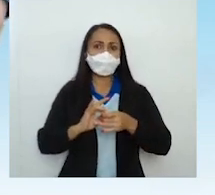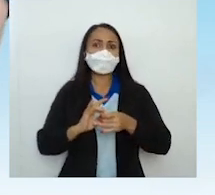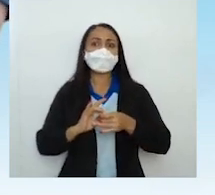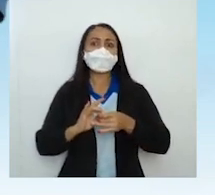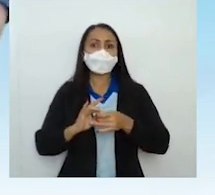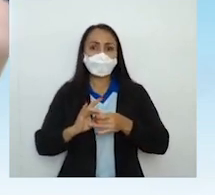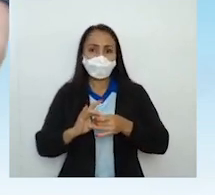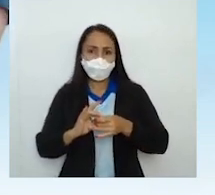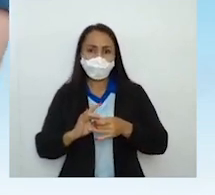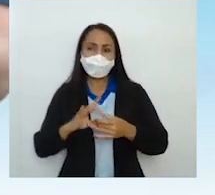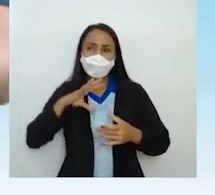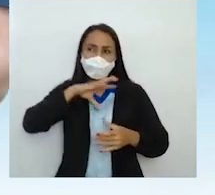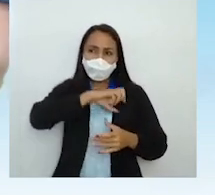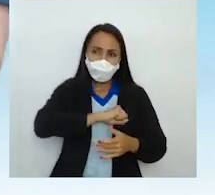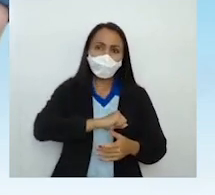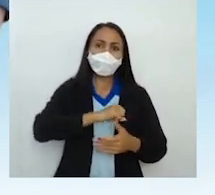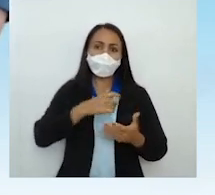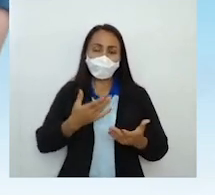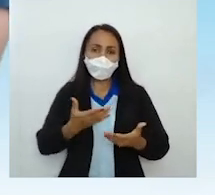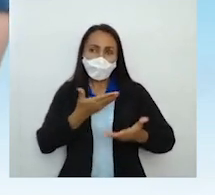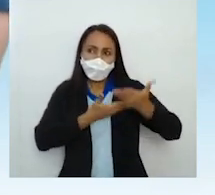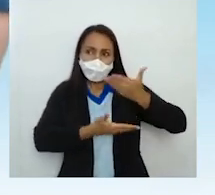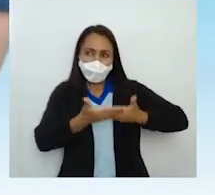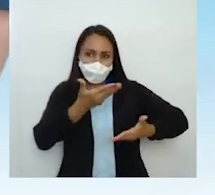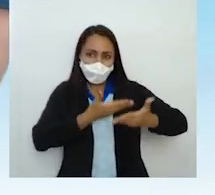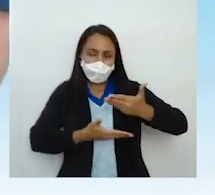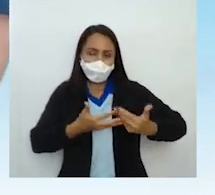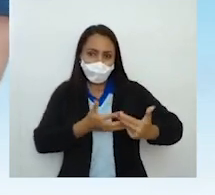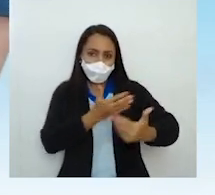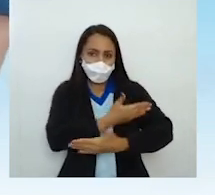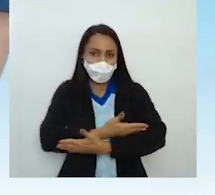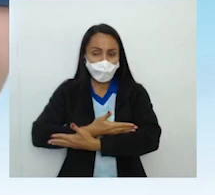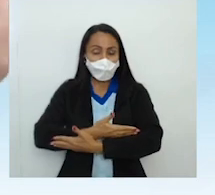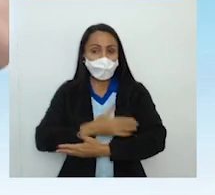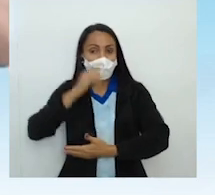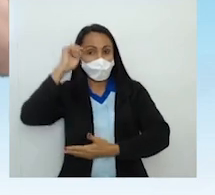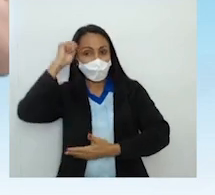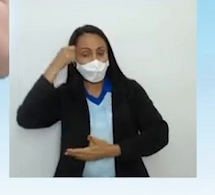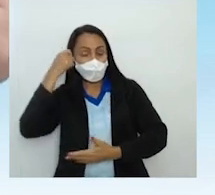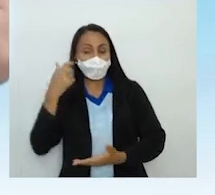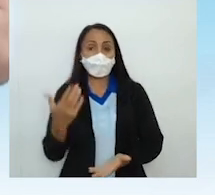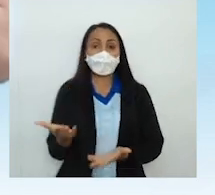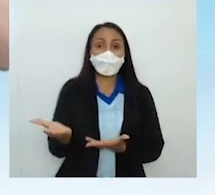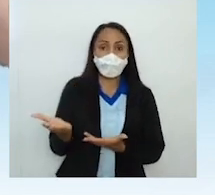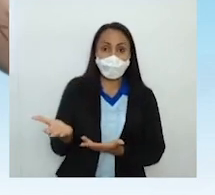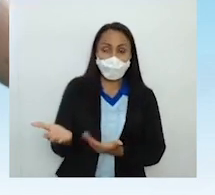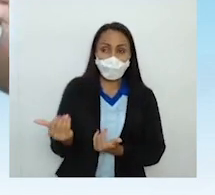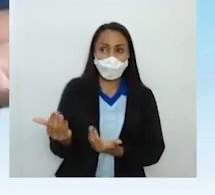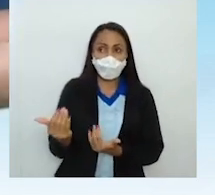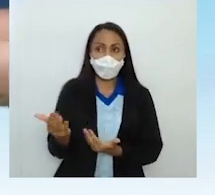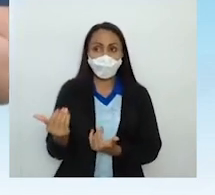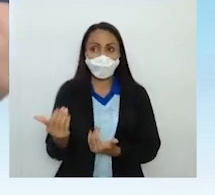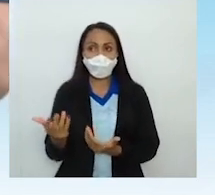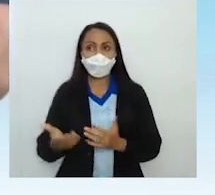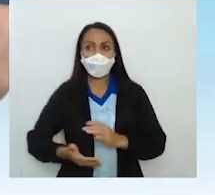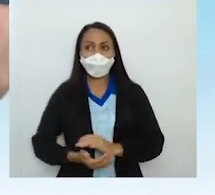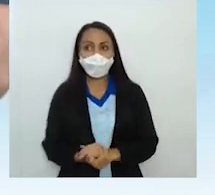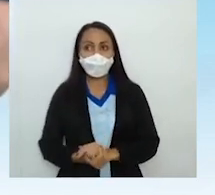onde aconteceu essa conexão afetiva entre mulheres negras e jovens da